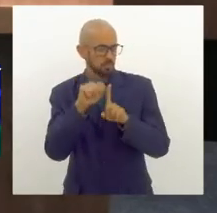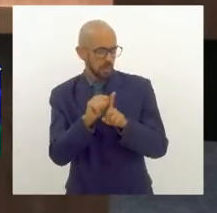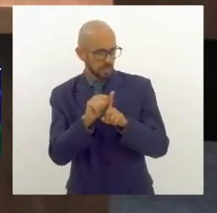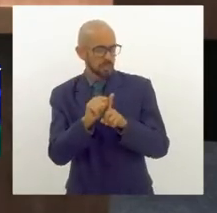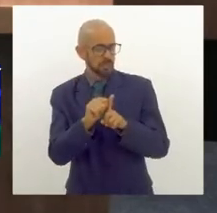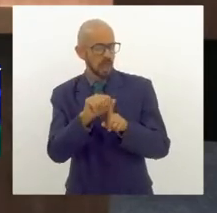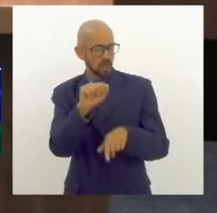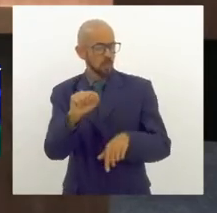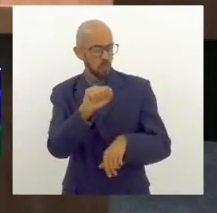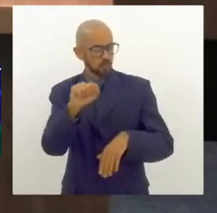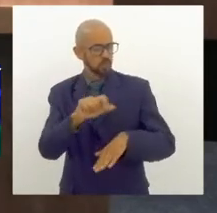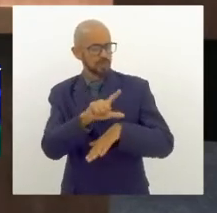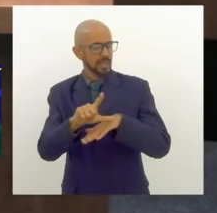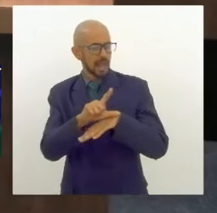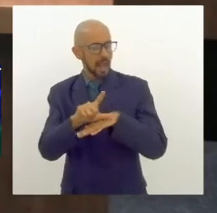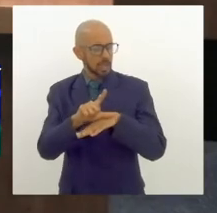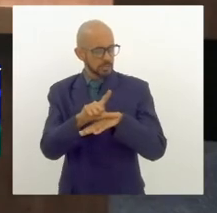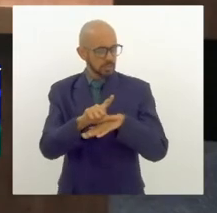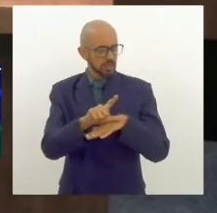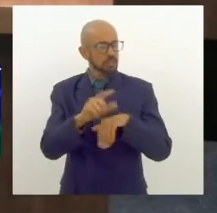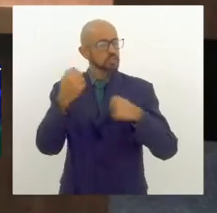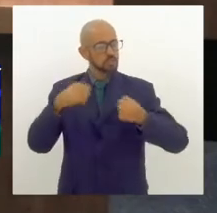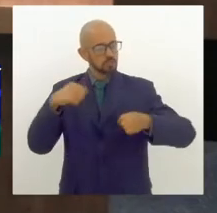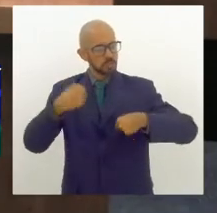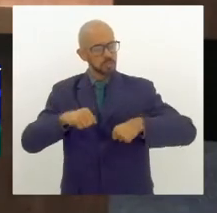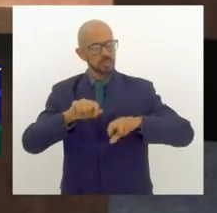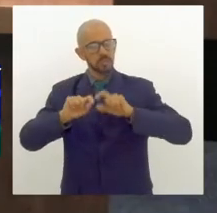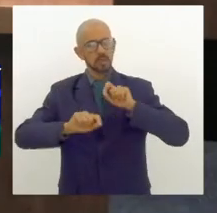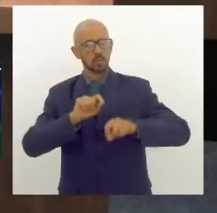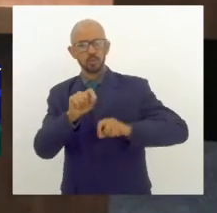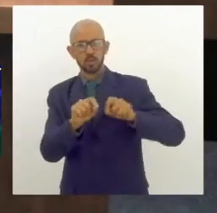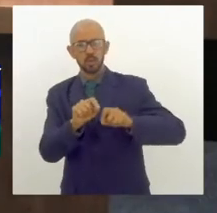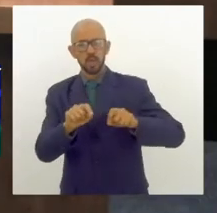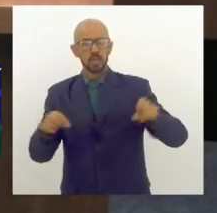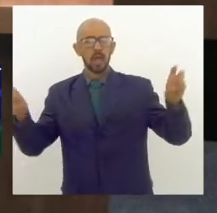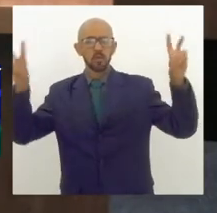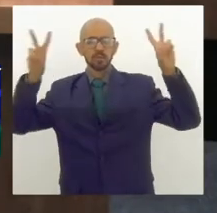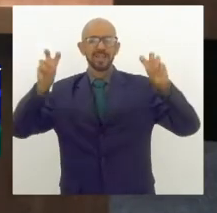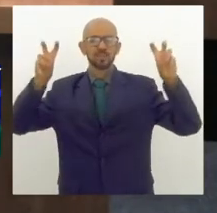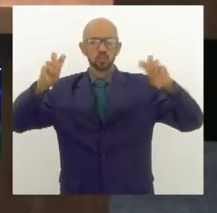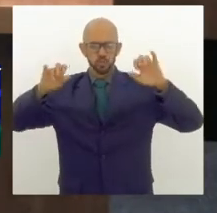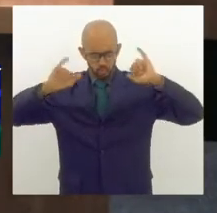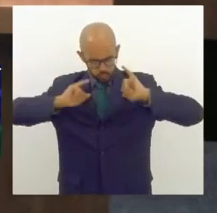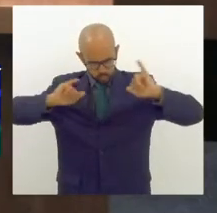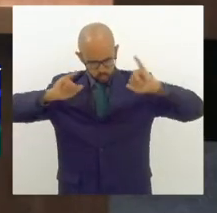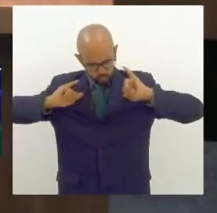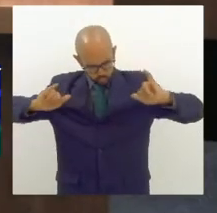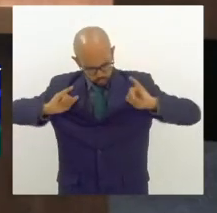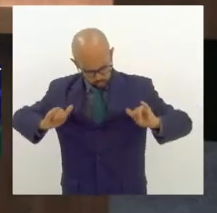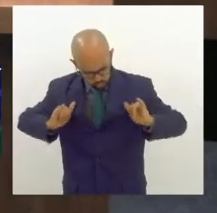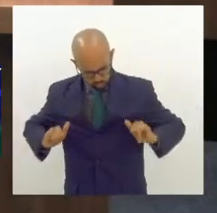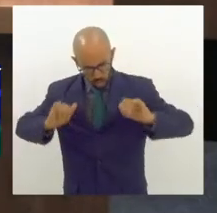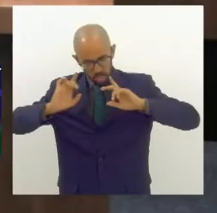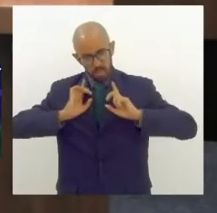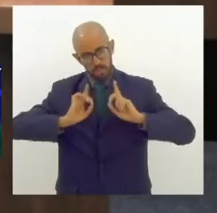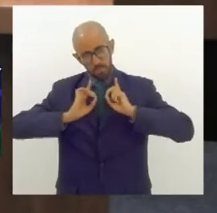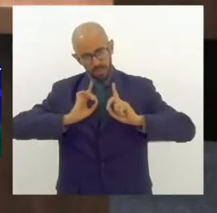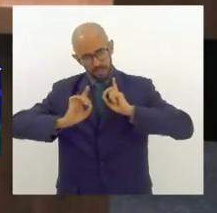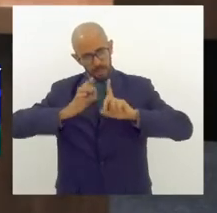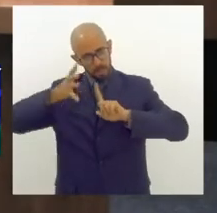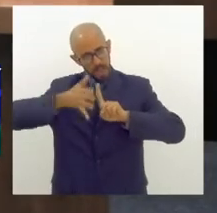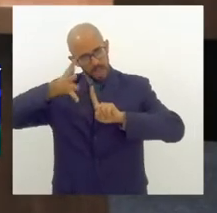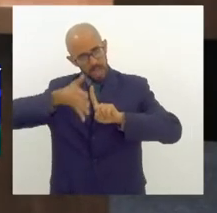Lilás é um mês onde devemos trazer esse assunto à tona, debater, ter